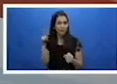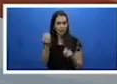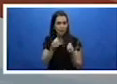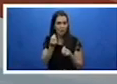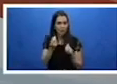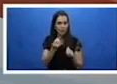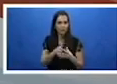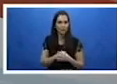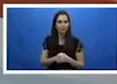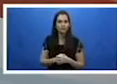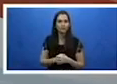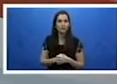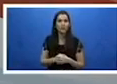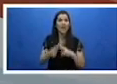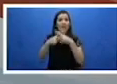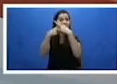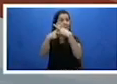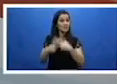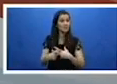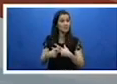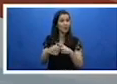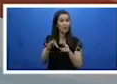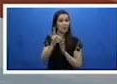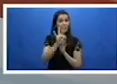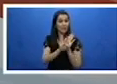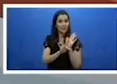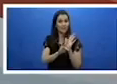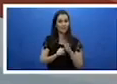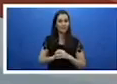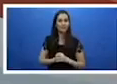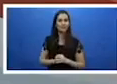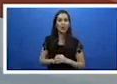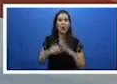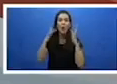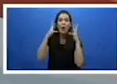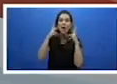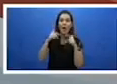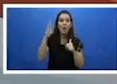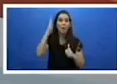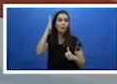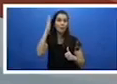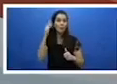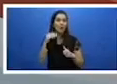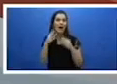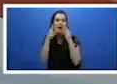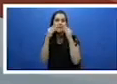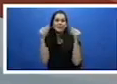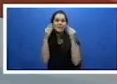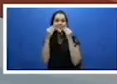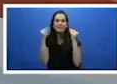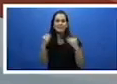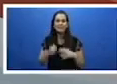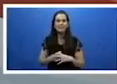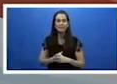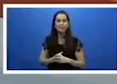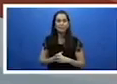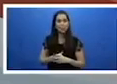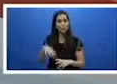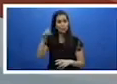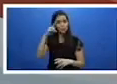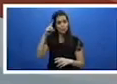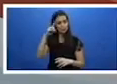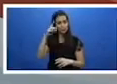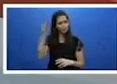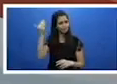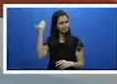a revisão do texto. O leão, o burro e a raposa. Certa vez, o